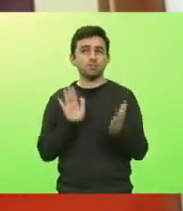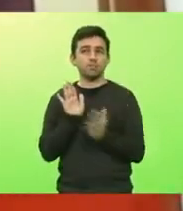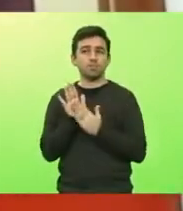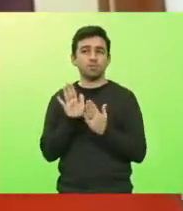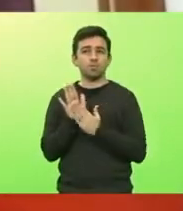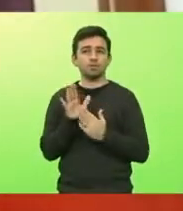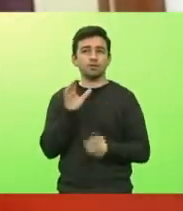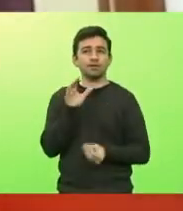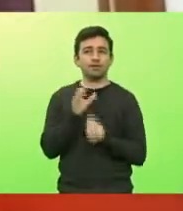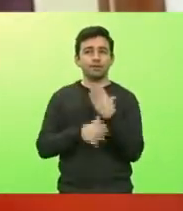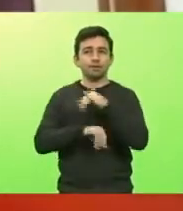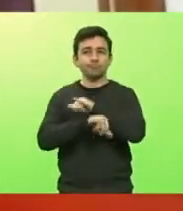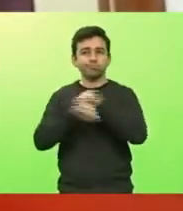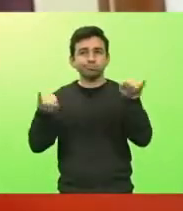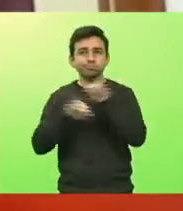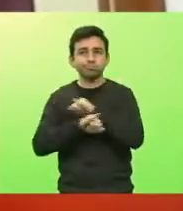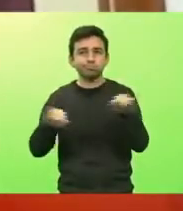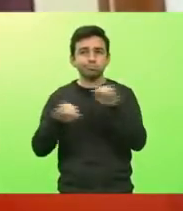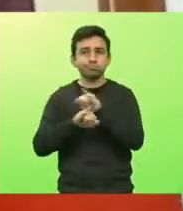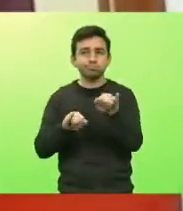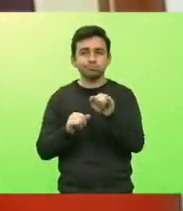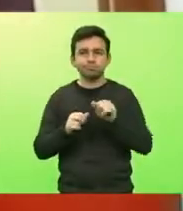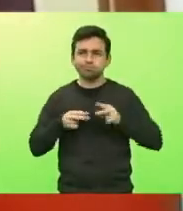cria a campanha